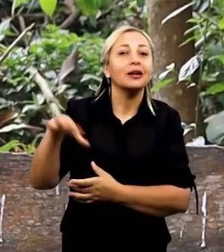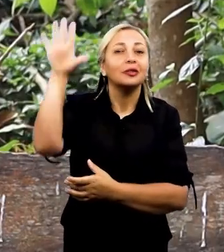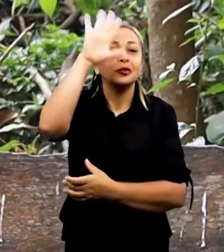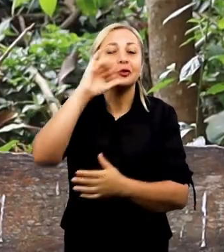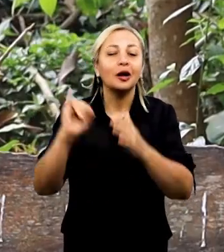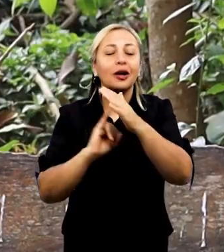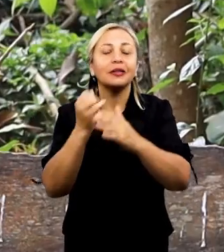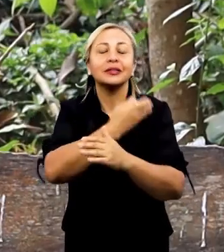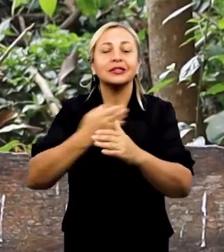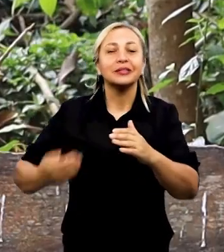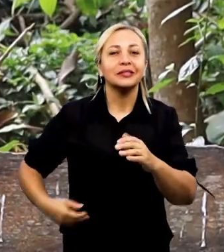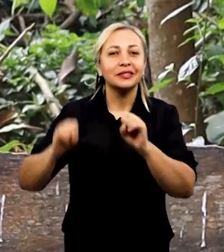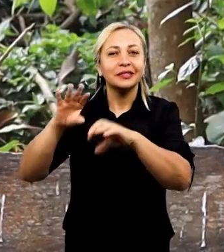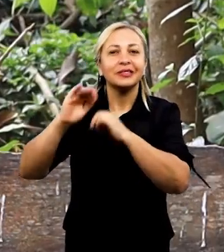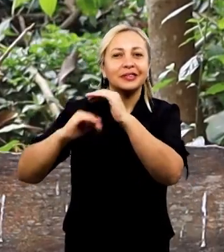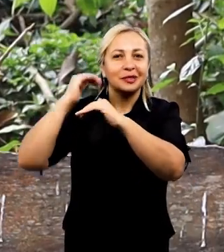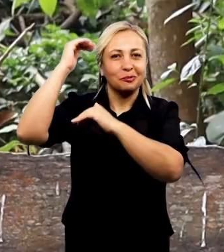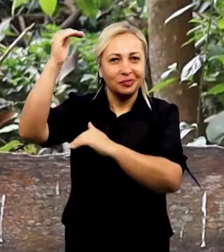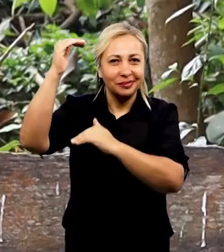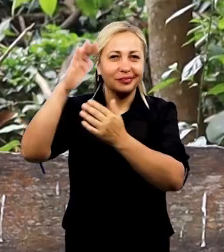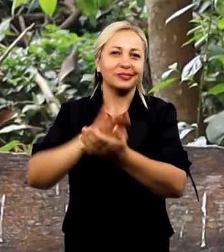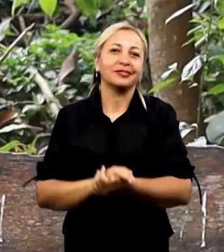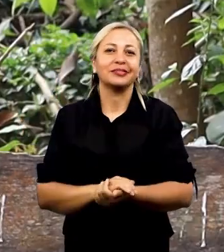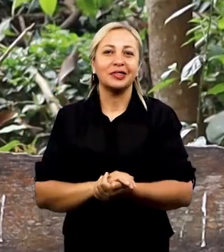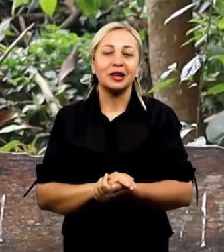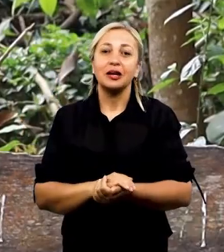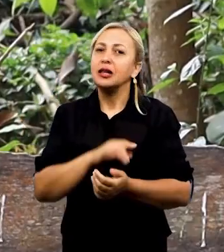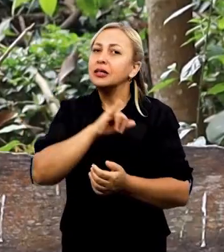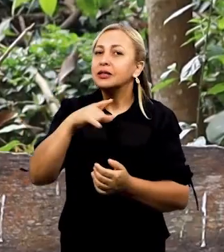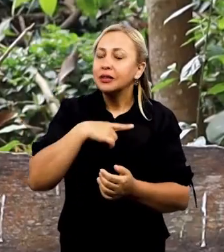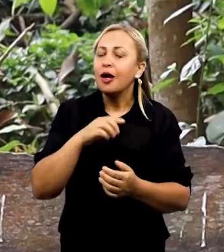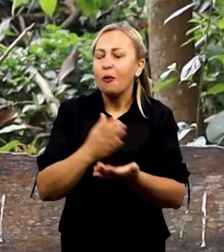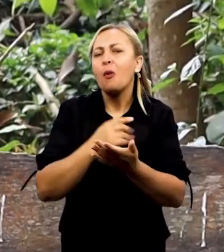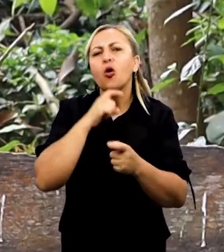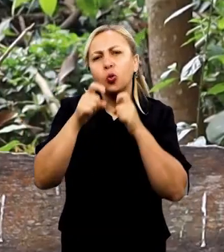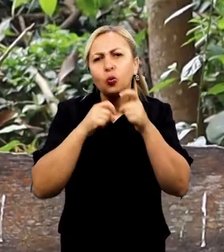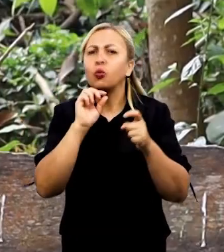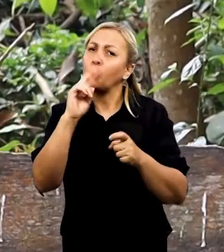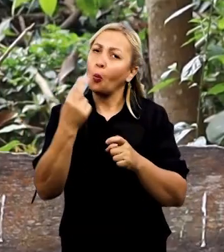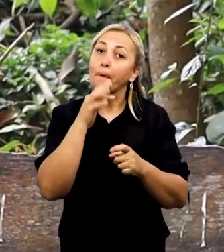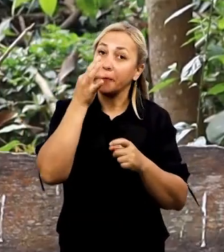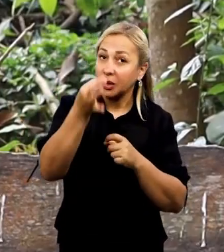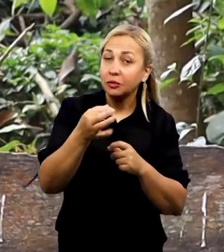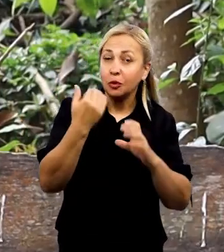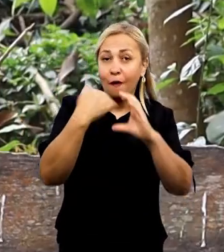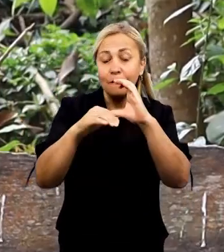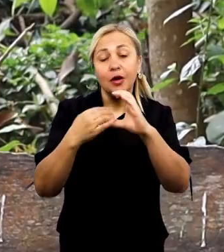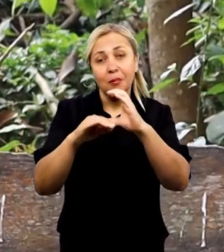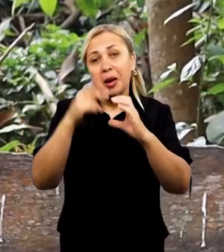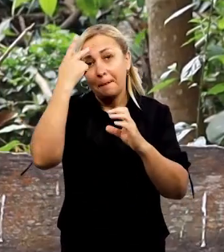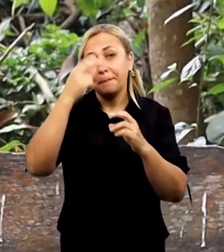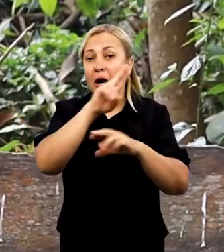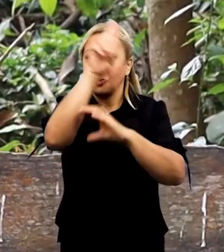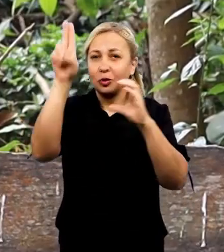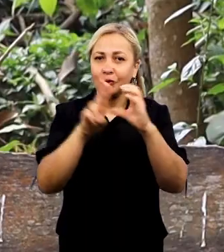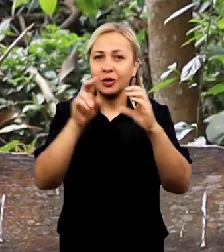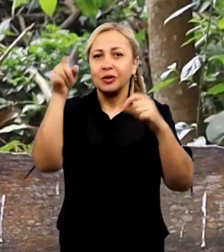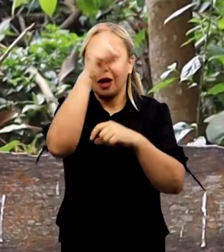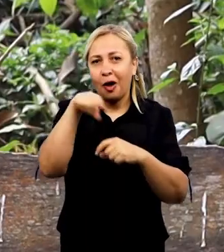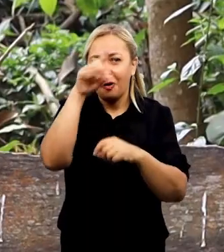produzido nas instituições públicas de ensino superior nordestinas. Caso tenha alguma dúvida ou sugestão, envie um e-mail para